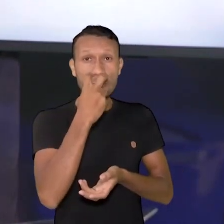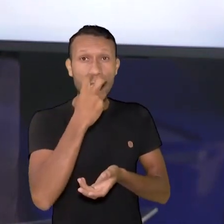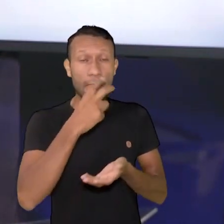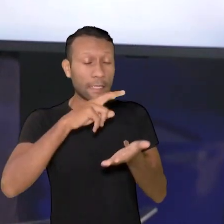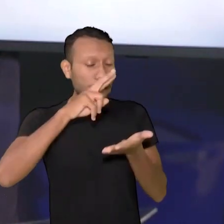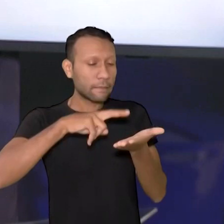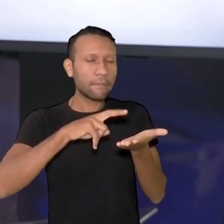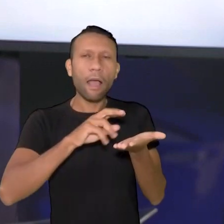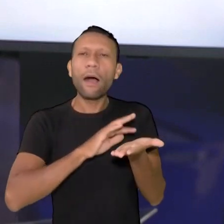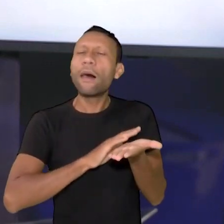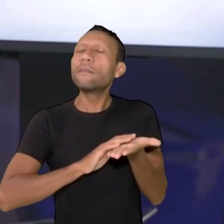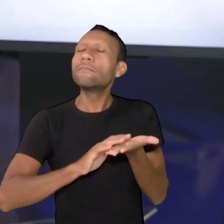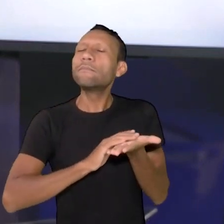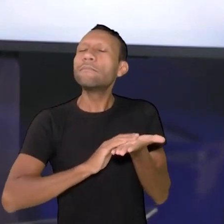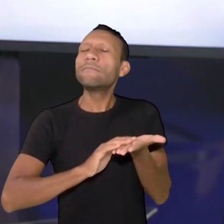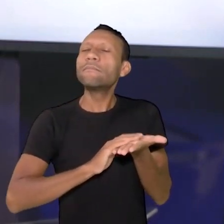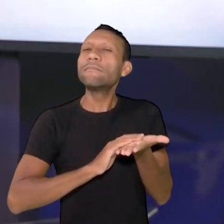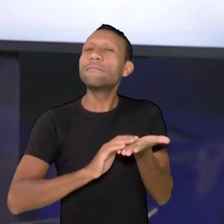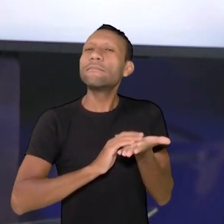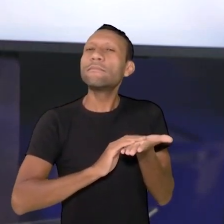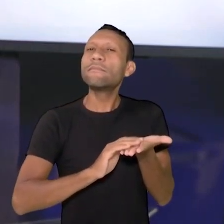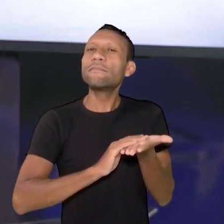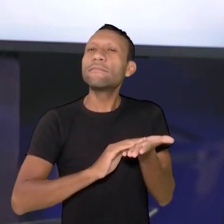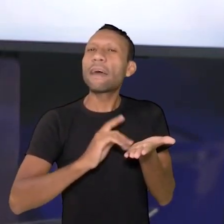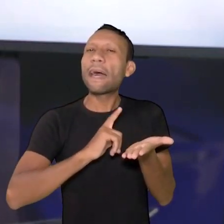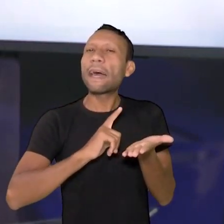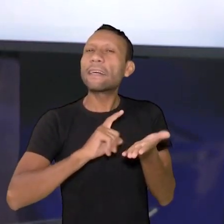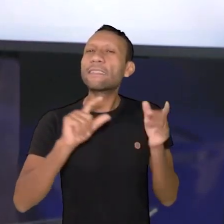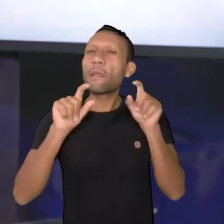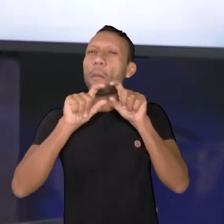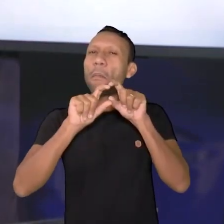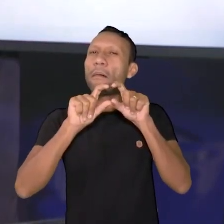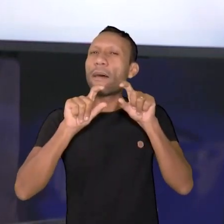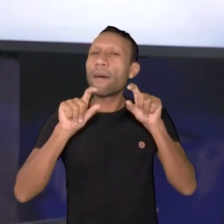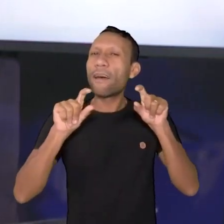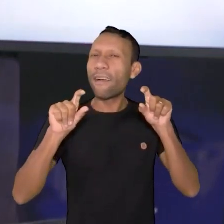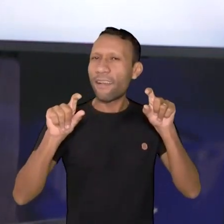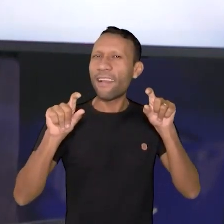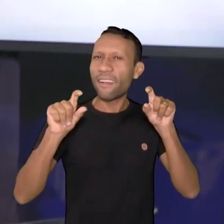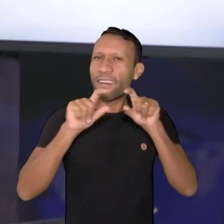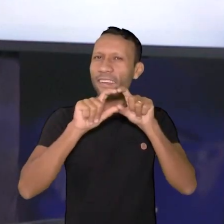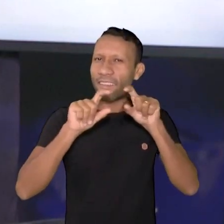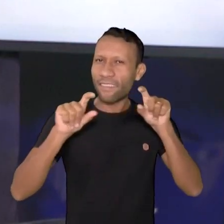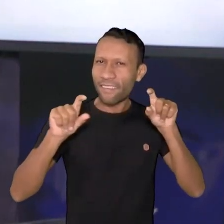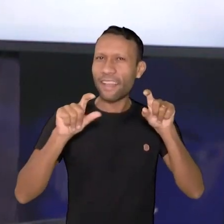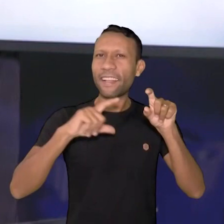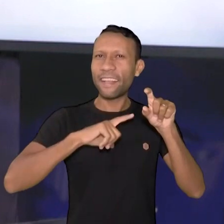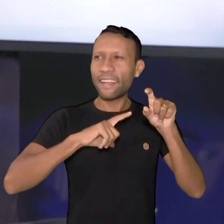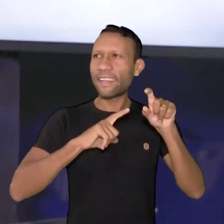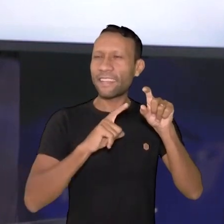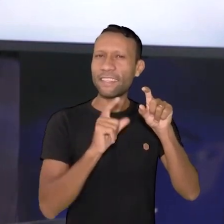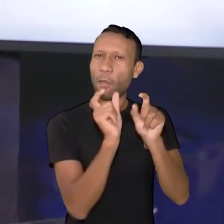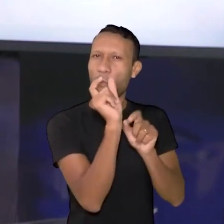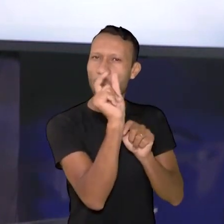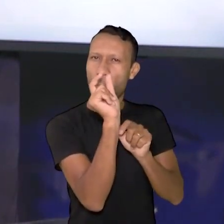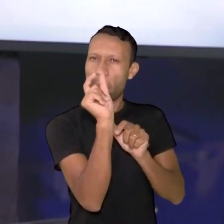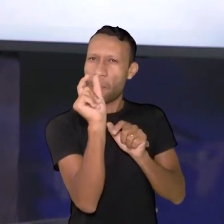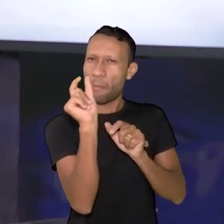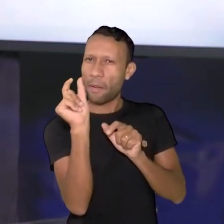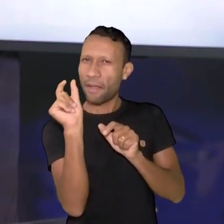leem nesse formato. Elas têm uma reguinha bem bonitinha que vai ter todos os espaços para elas